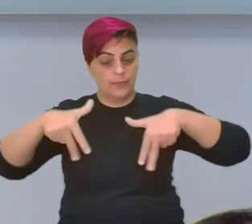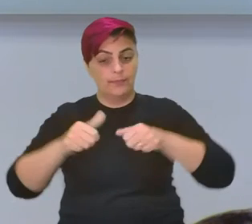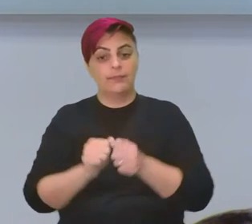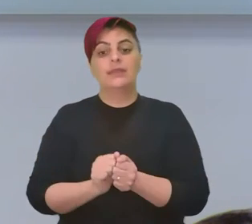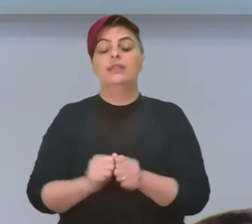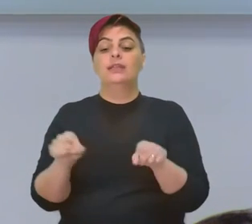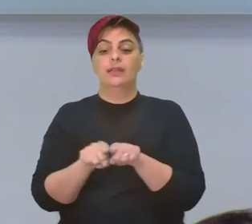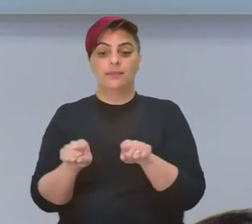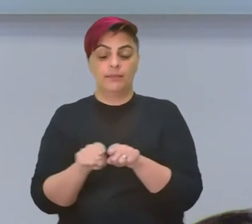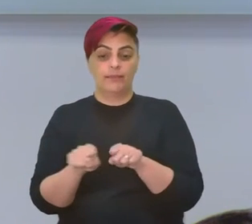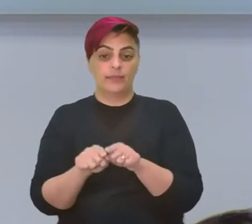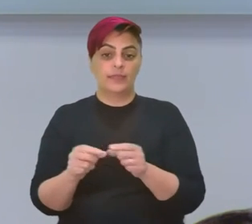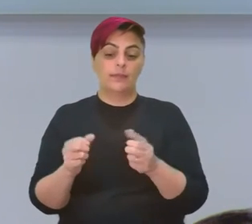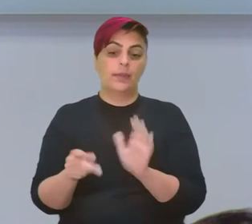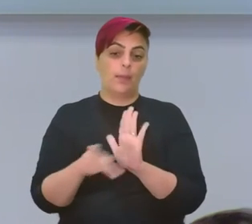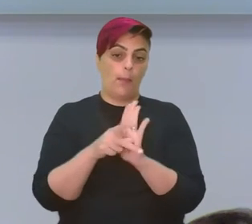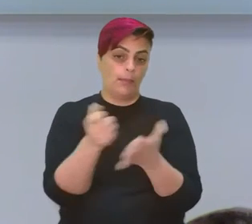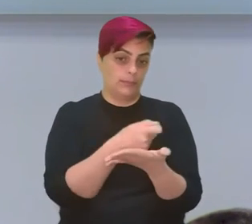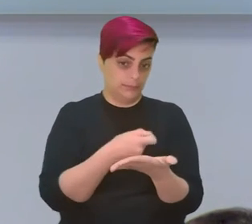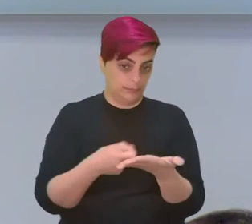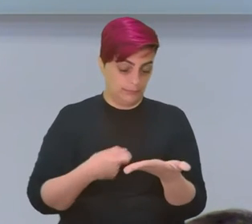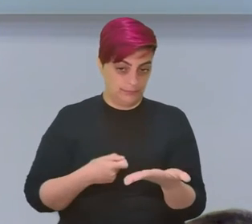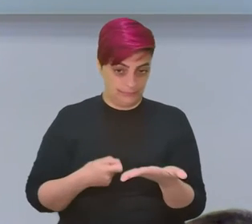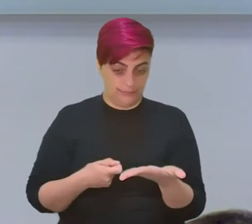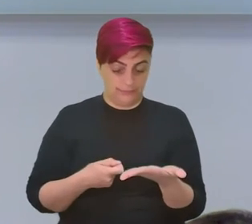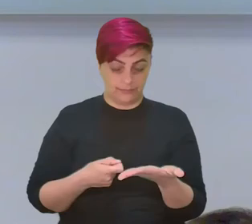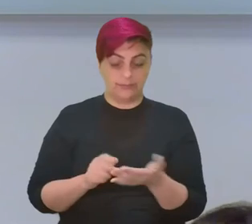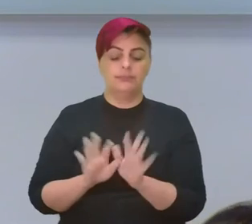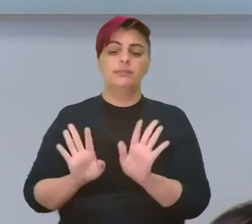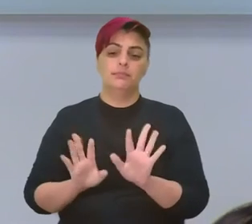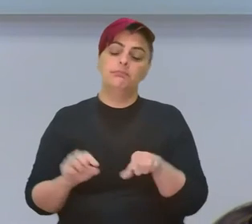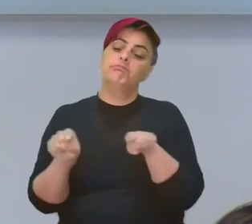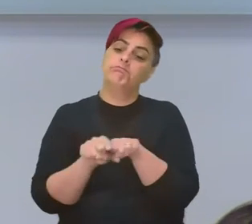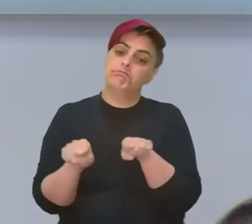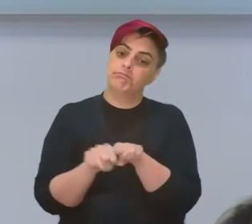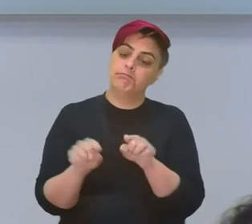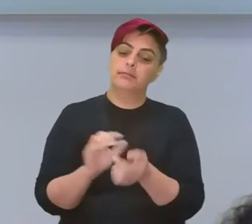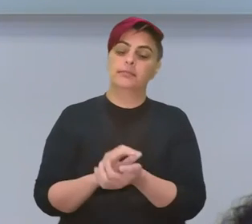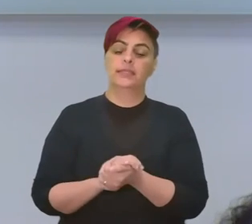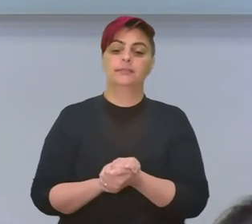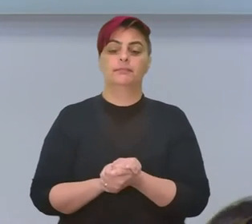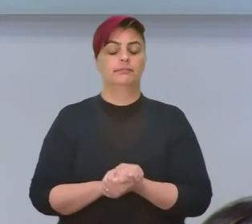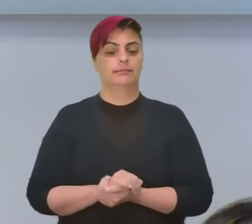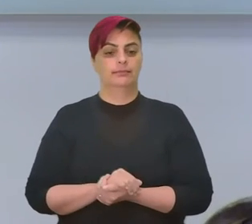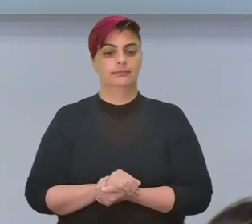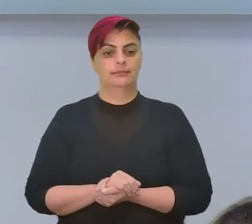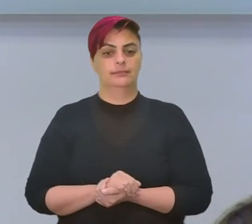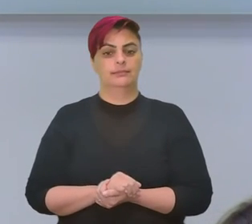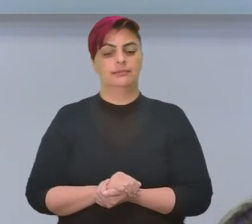de escrita voltada para a sociedade de origem da pesquisadora. Mas ela é também, em outro sentido,